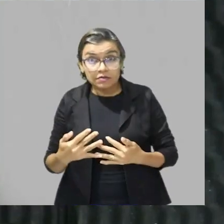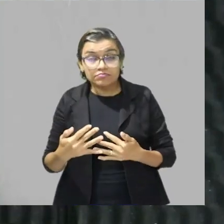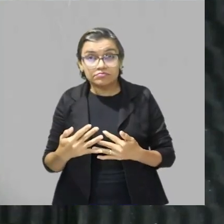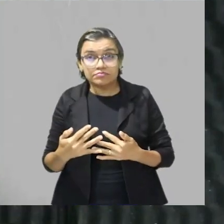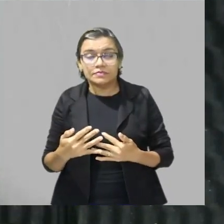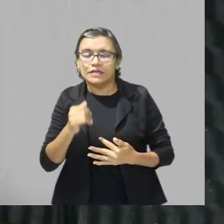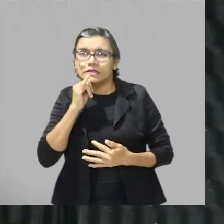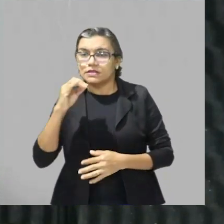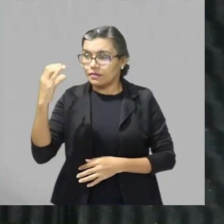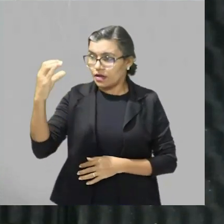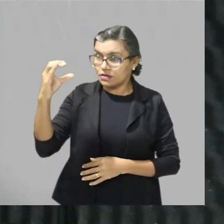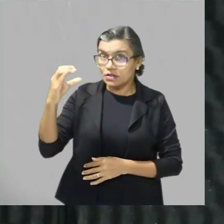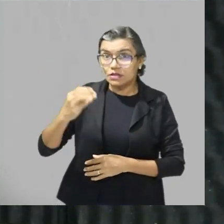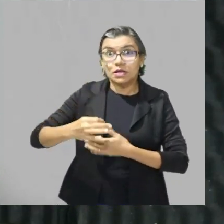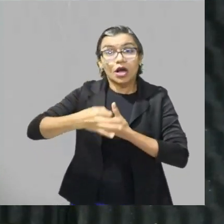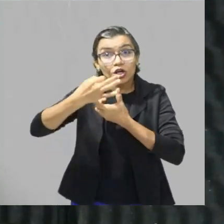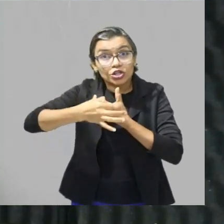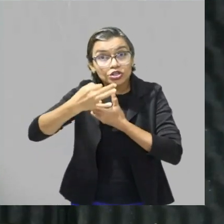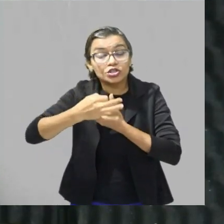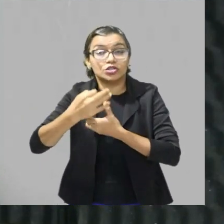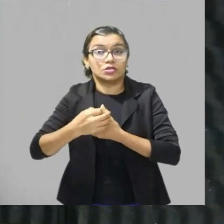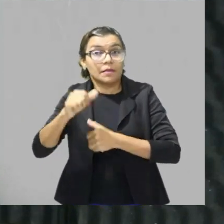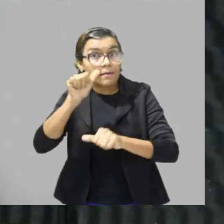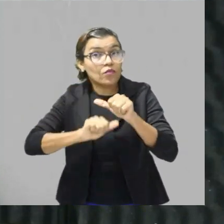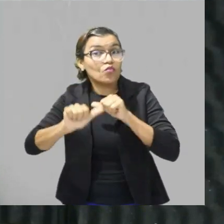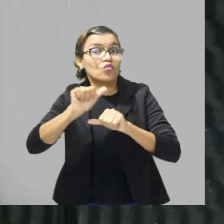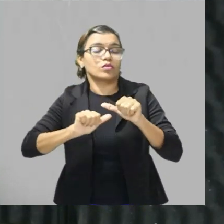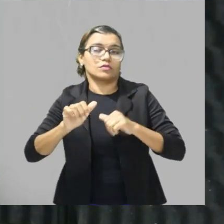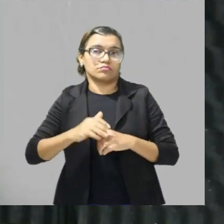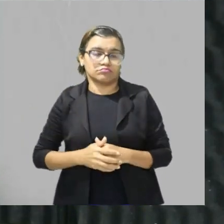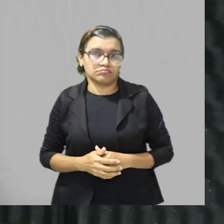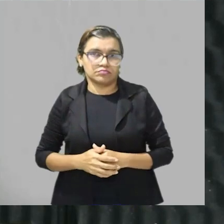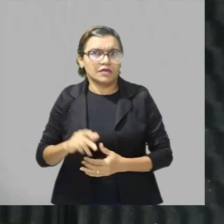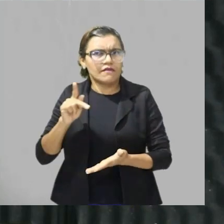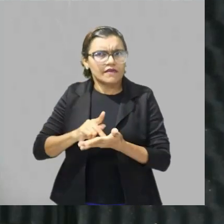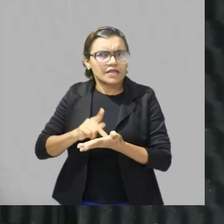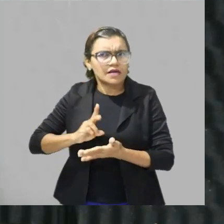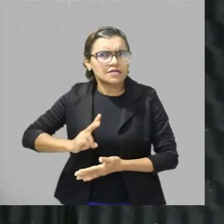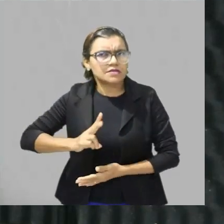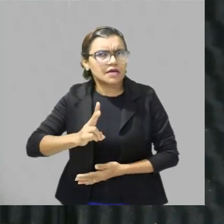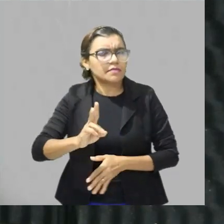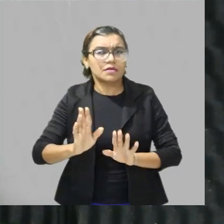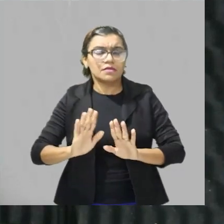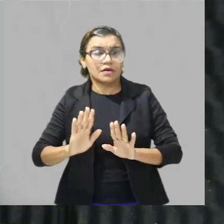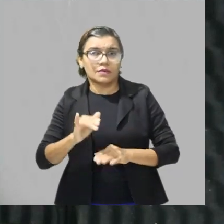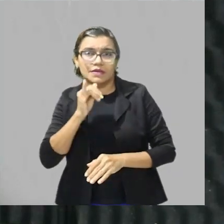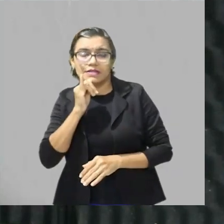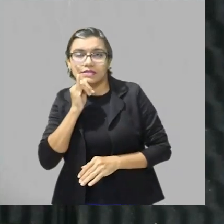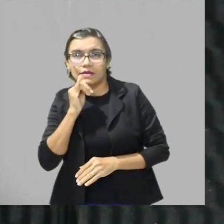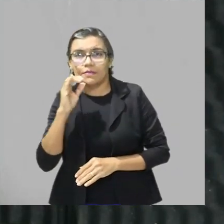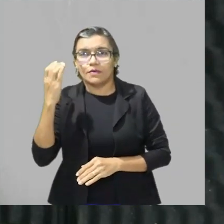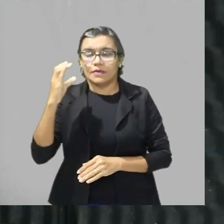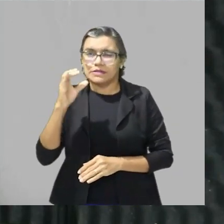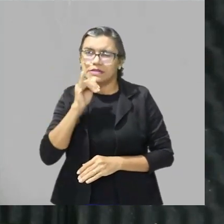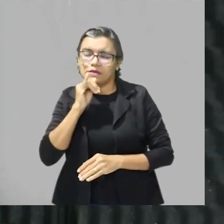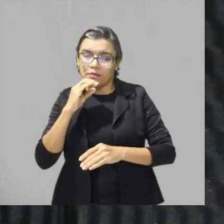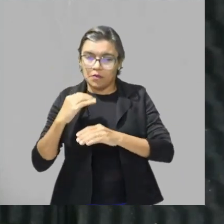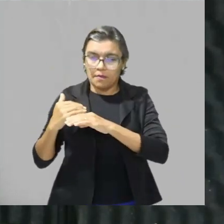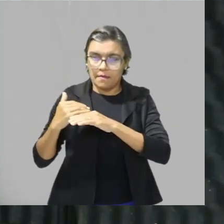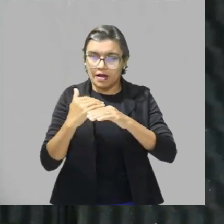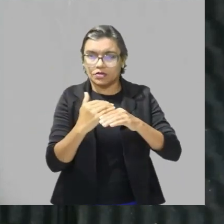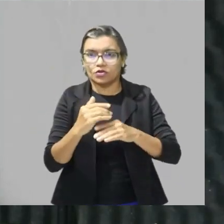assim se ela é crítica ela muda não é a verdade definitiva padrões como geocentrismo